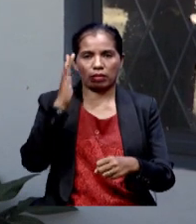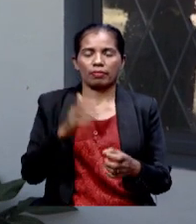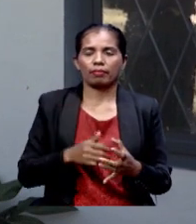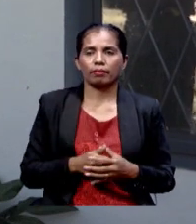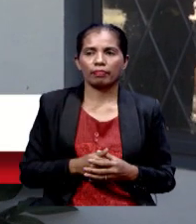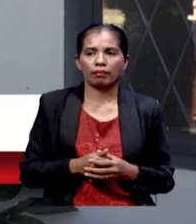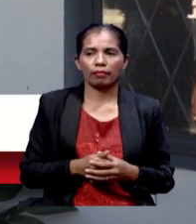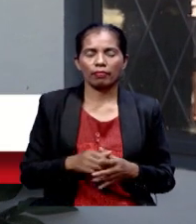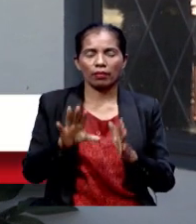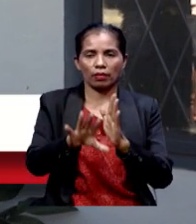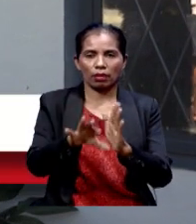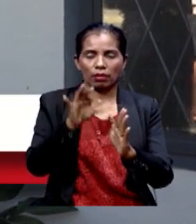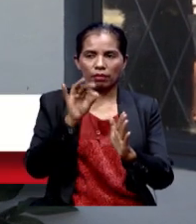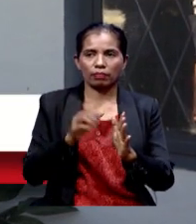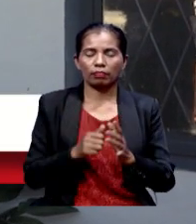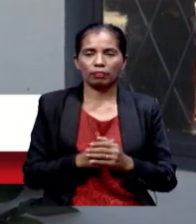retan,